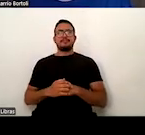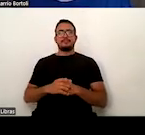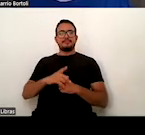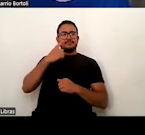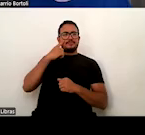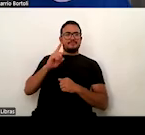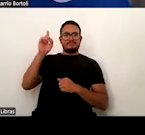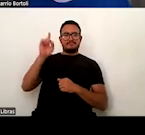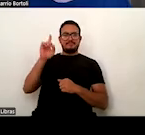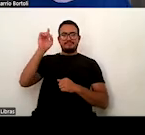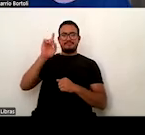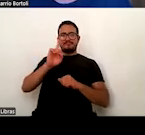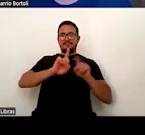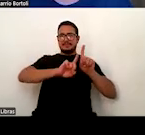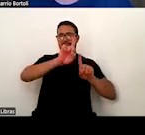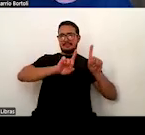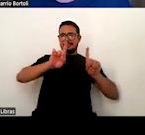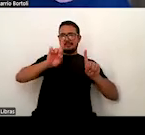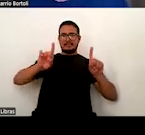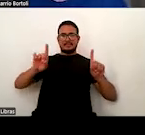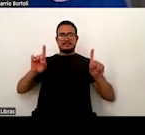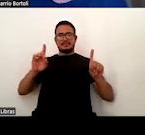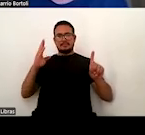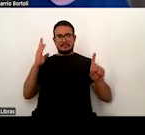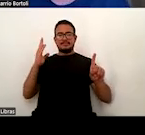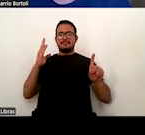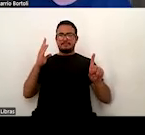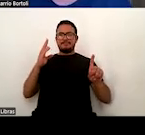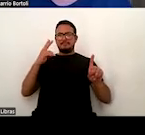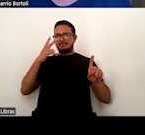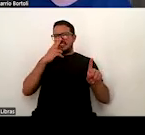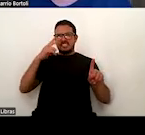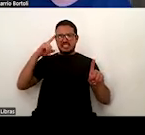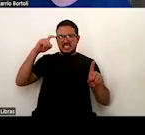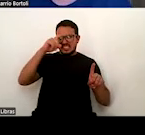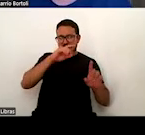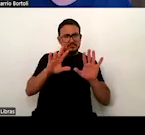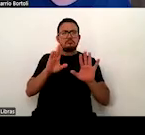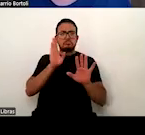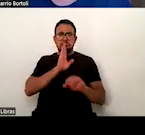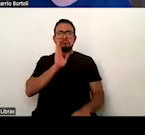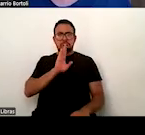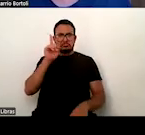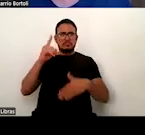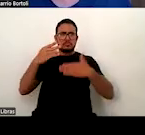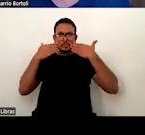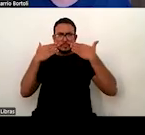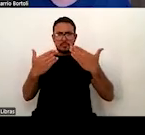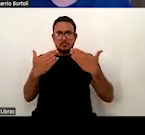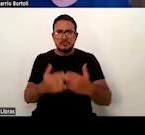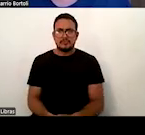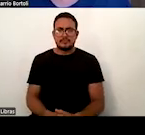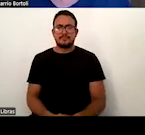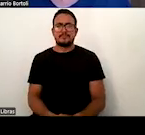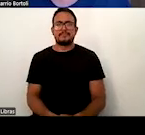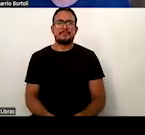é bastante interessante e mostra, ao mesmo tempo, o fator de vários, o efeito de múltiplos